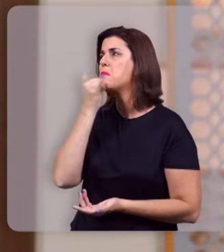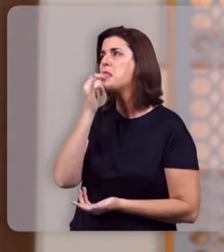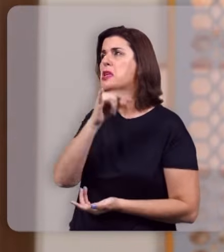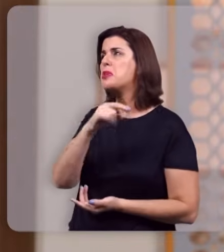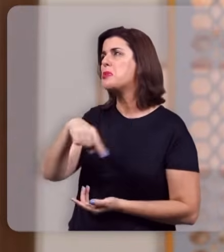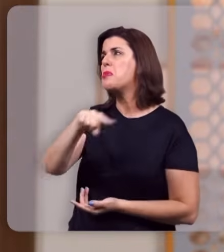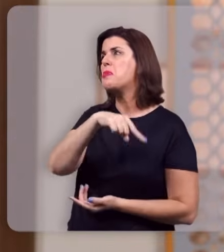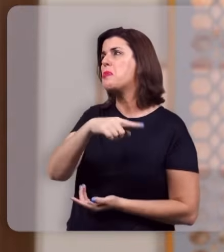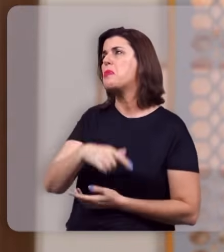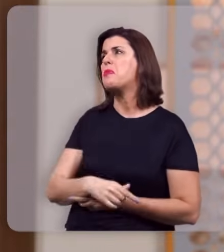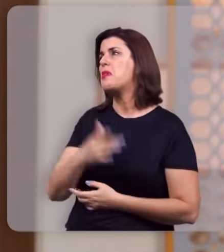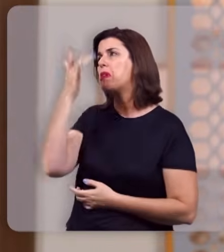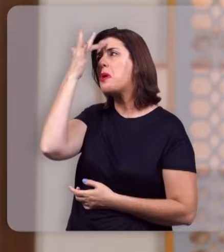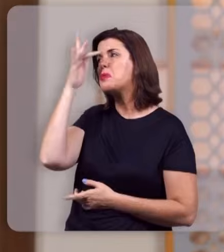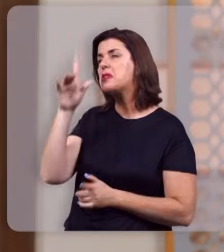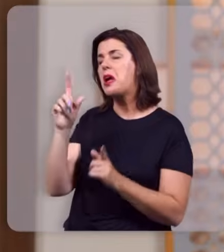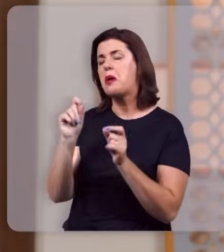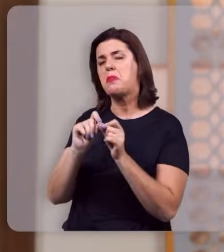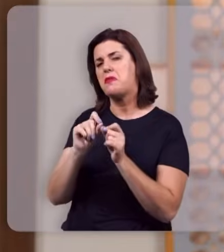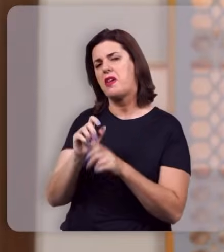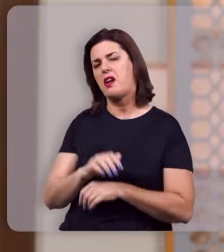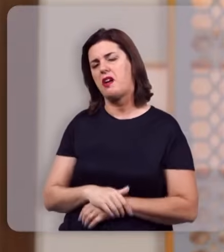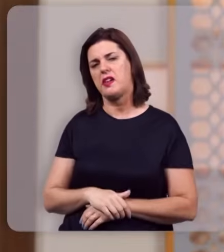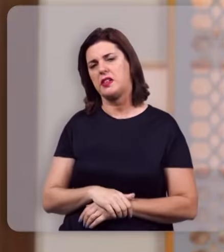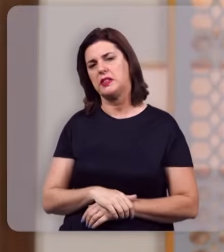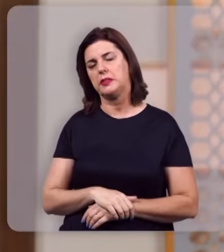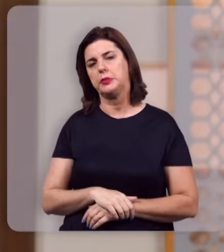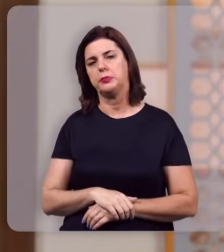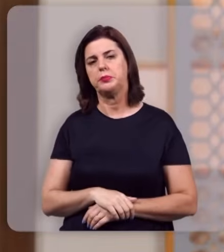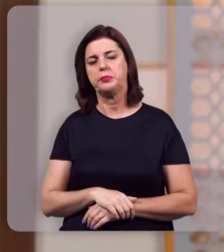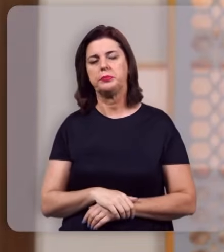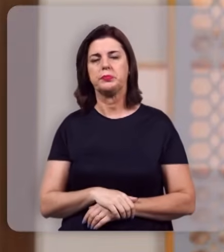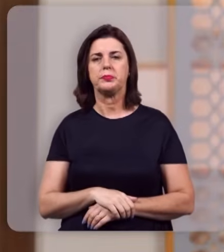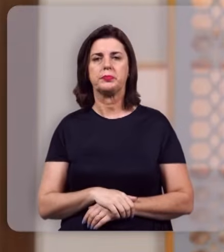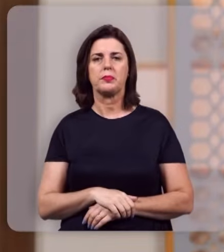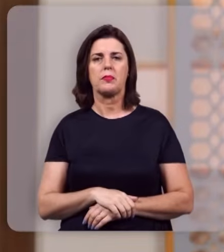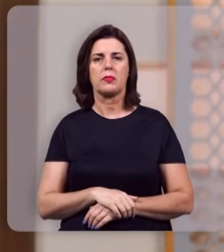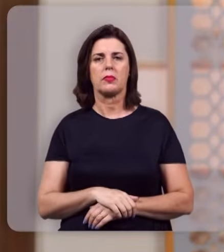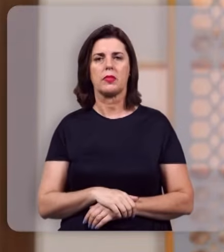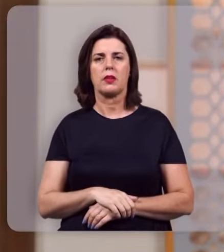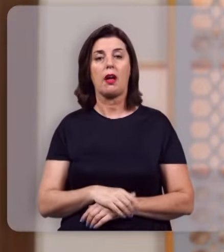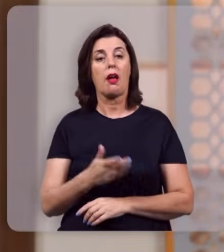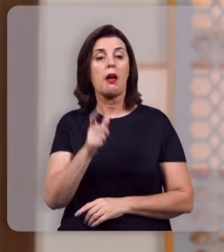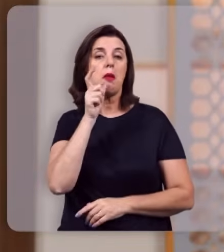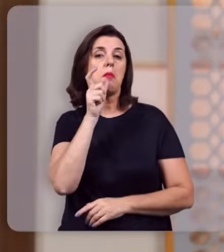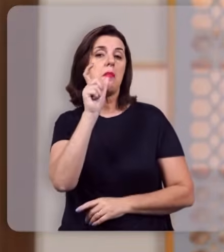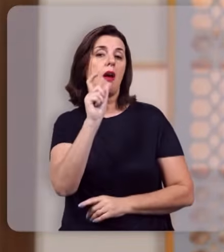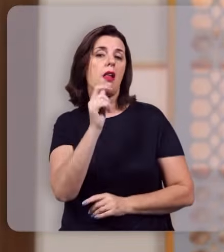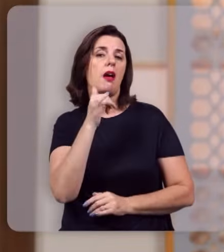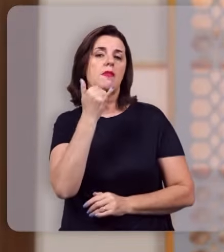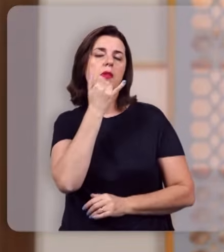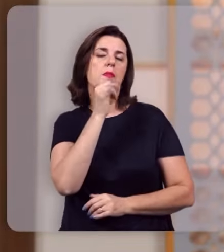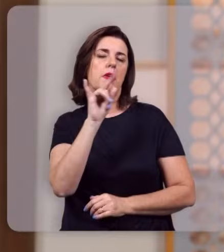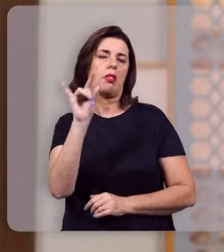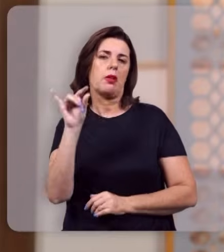perdoa-lhes, porque não sabem o que fazem. Esta é a palavra do